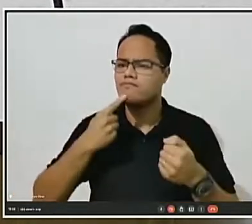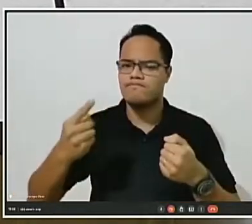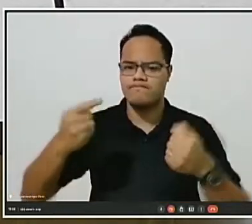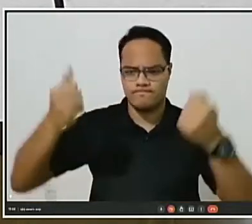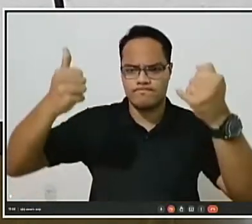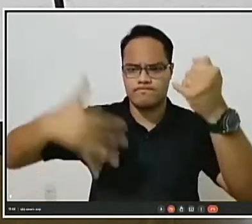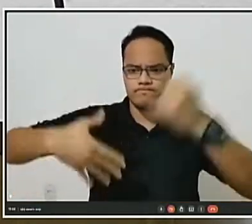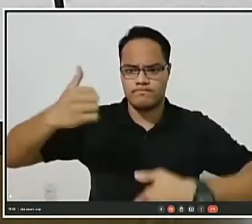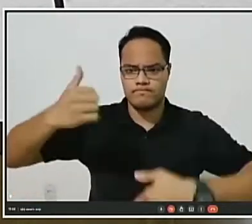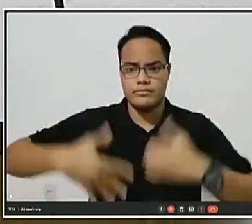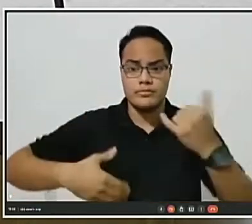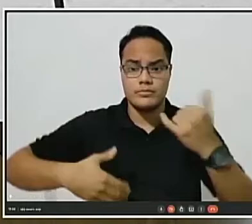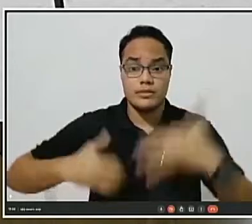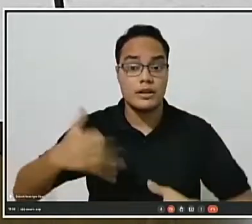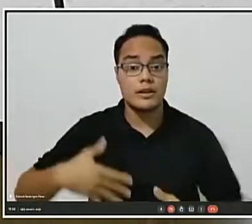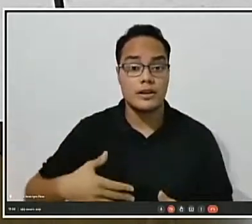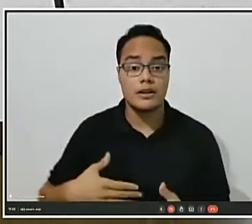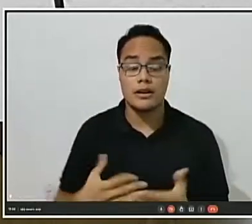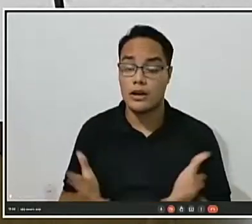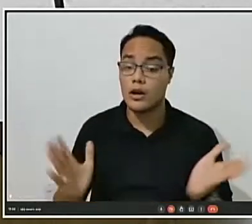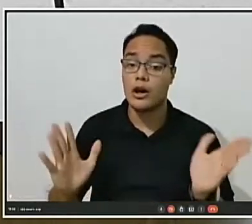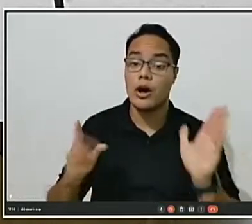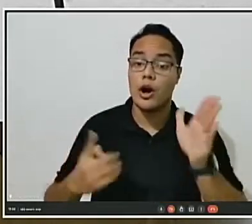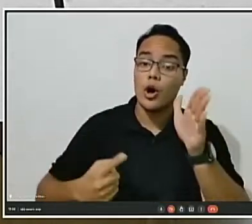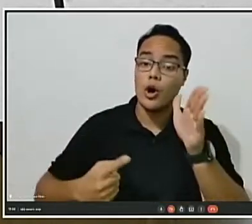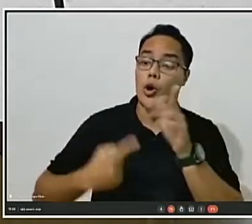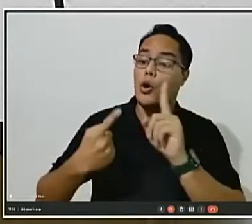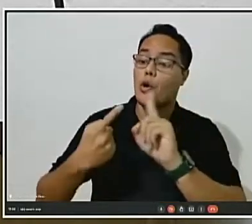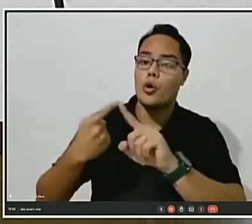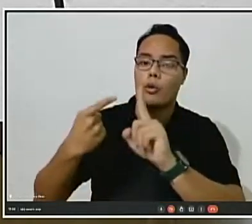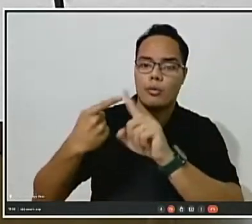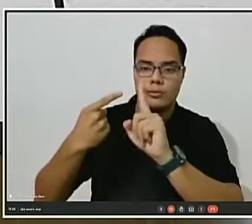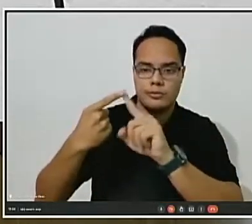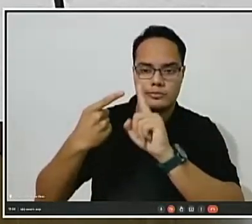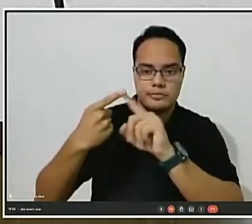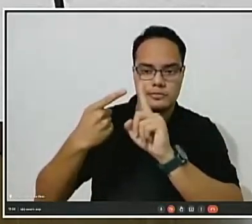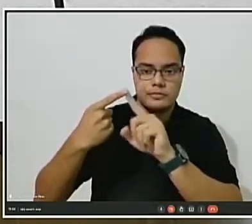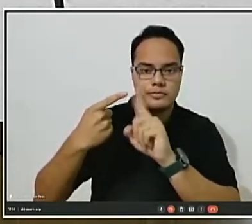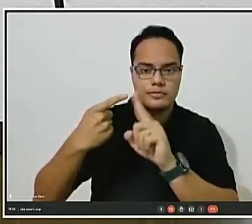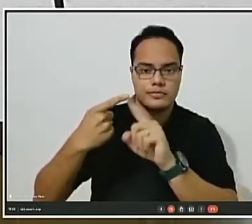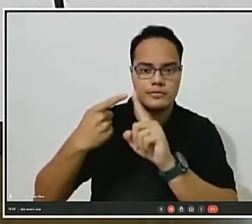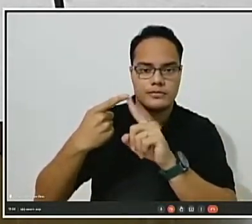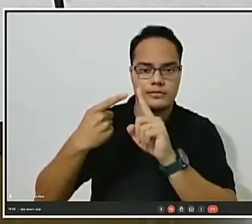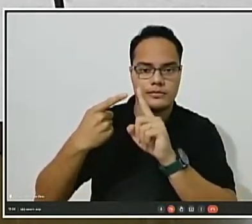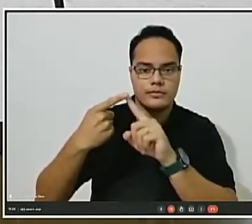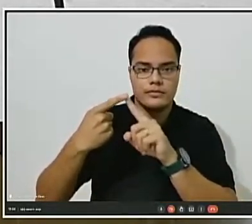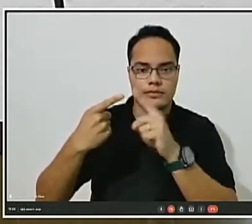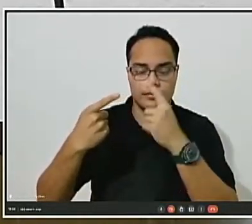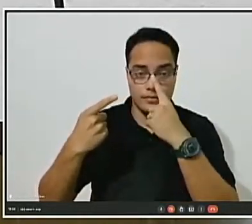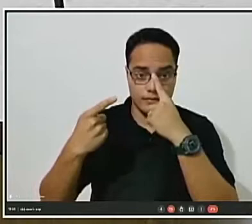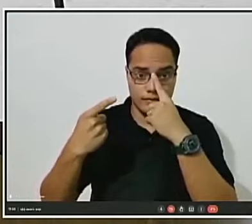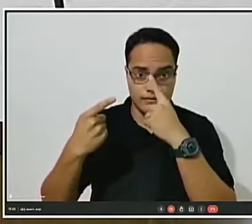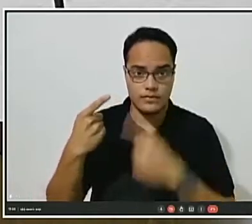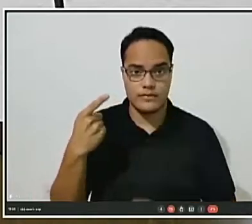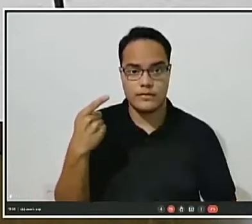Primeiro eu gostaria de colocar aqui, só deixa eu entrar aqui, que na sexta-feira